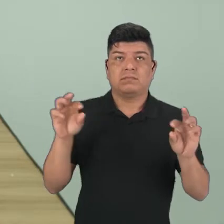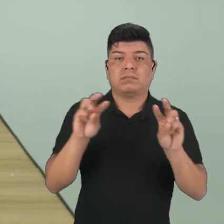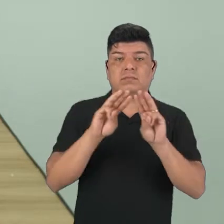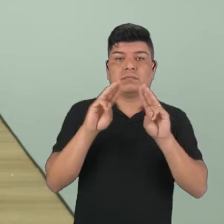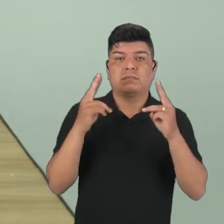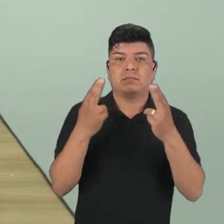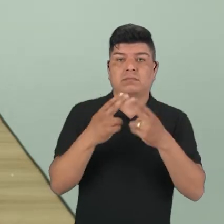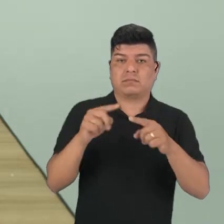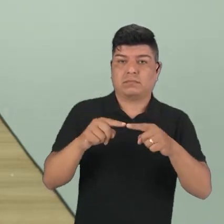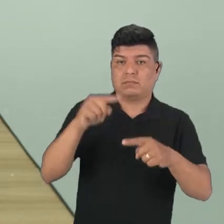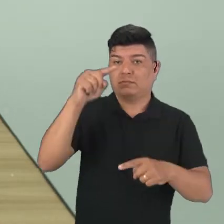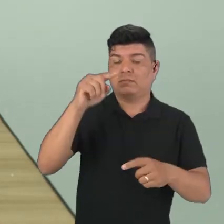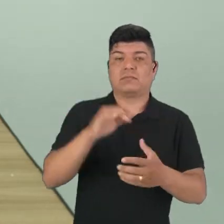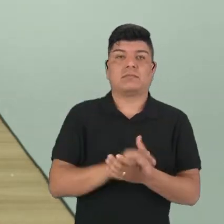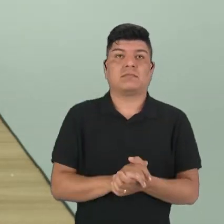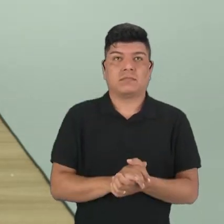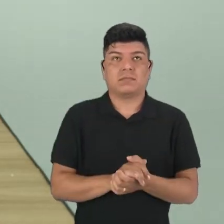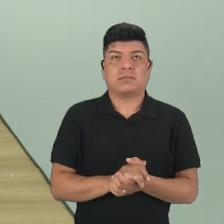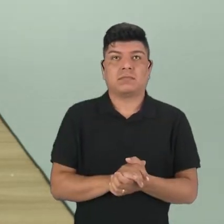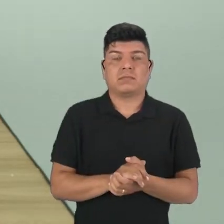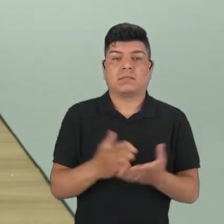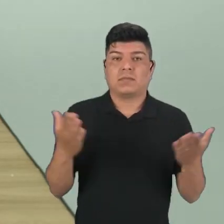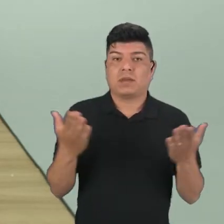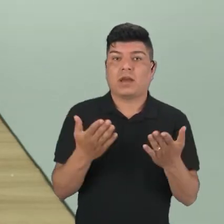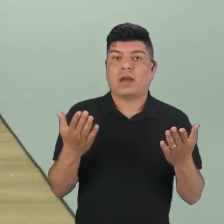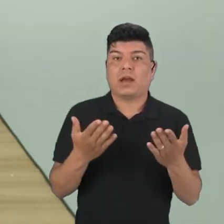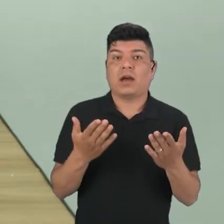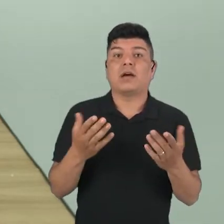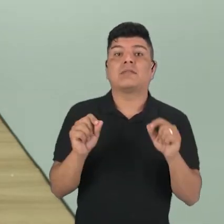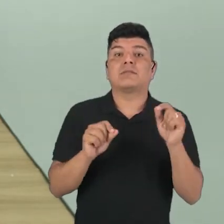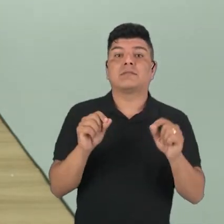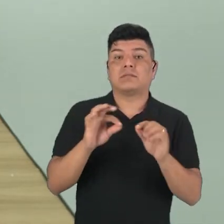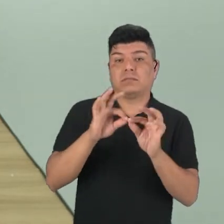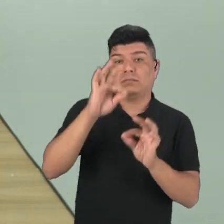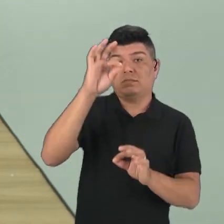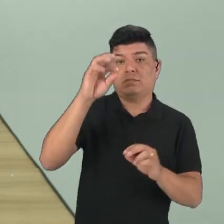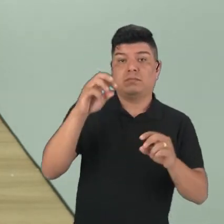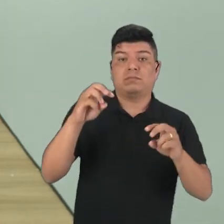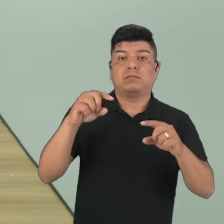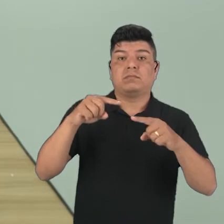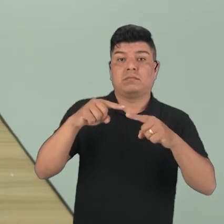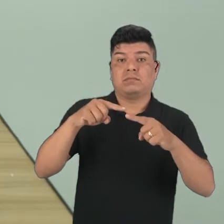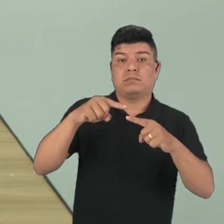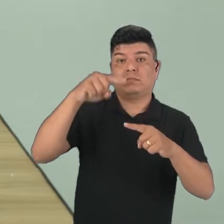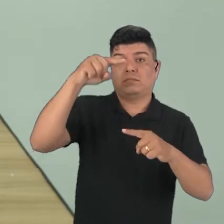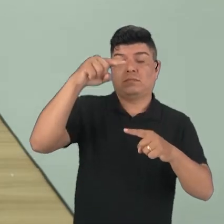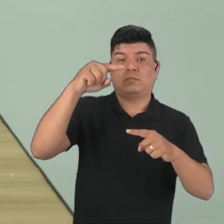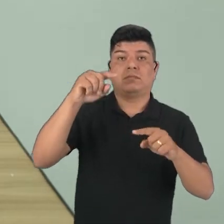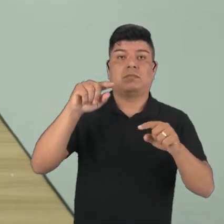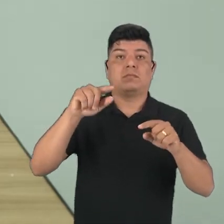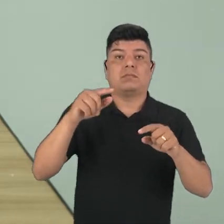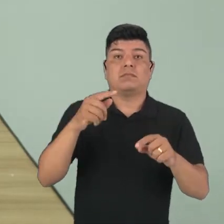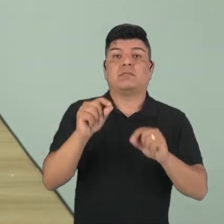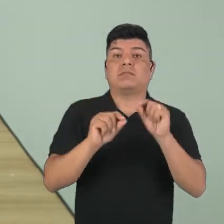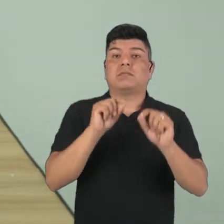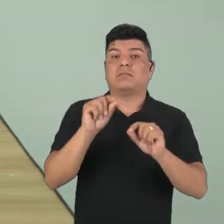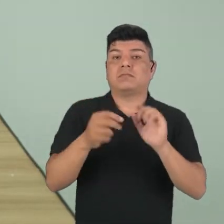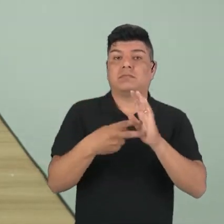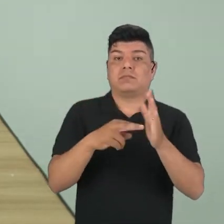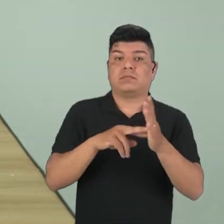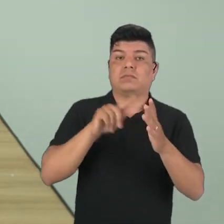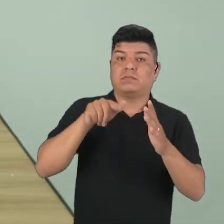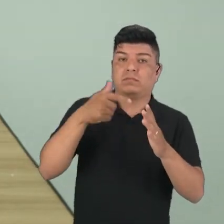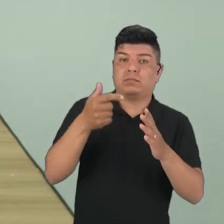E agora nós vamos falar sobre medidas de capacidade. Vamos relembrar um pouquinho o que é, para depois a gente dar continuidade às